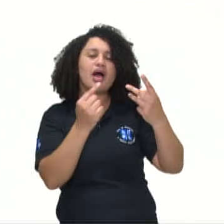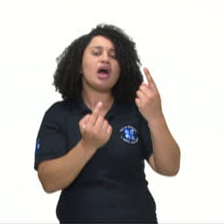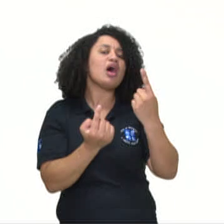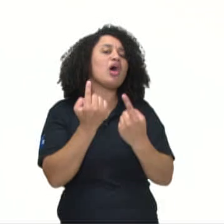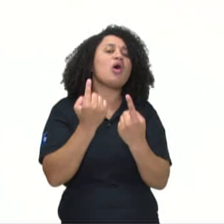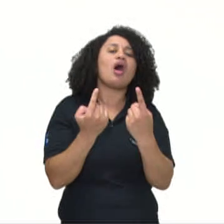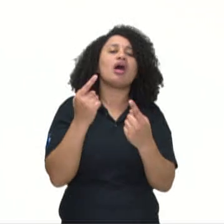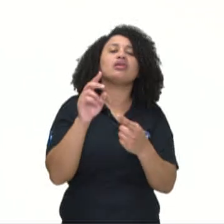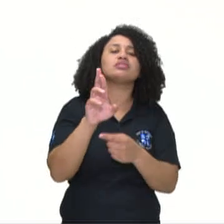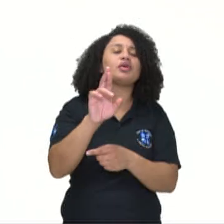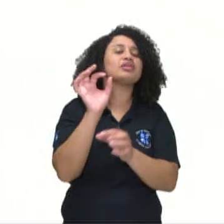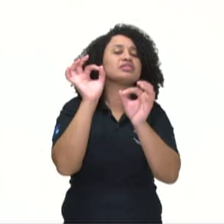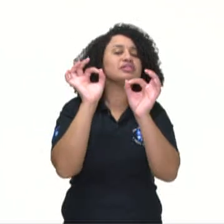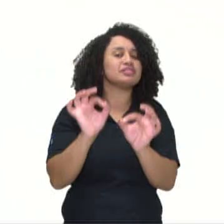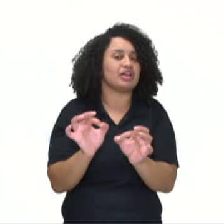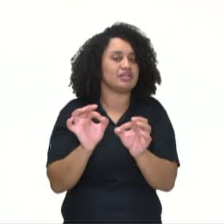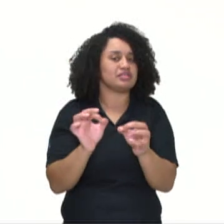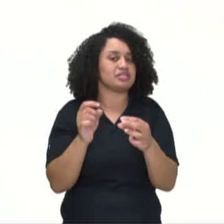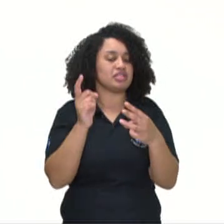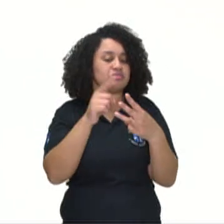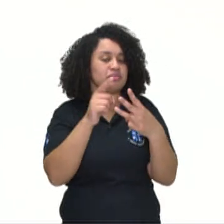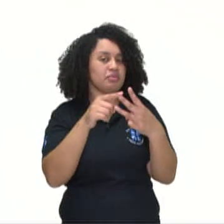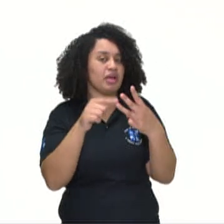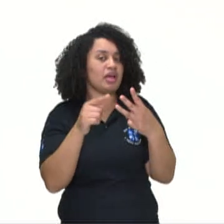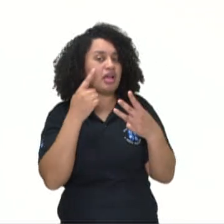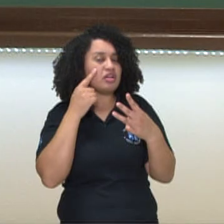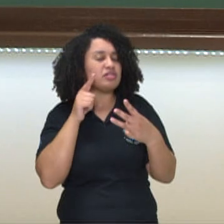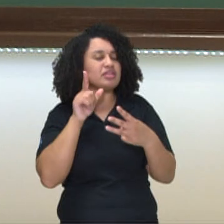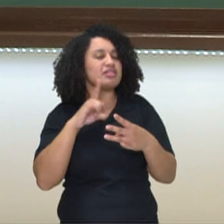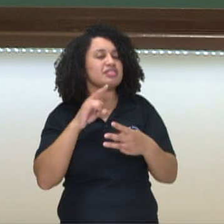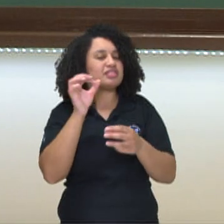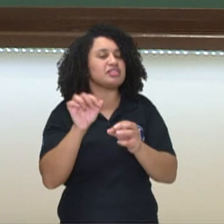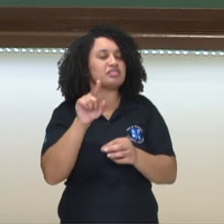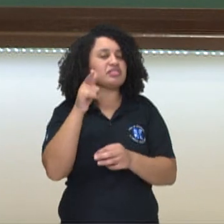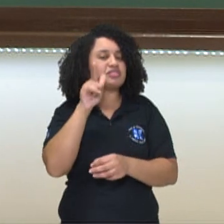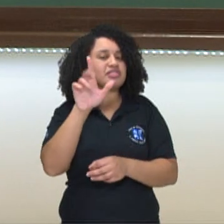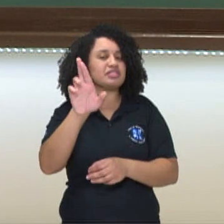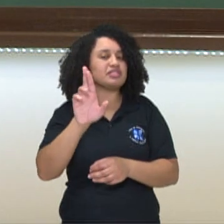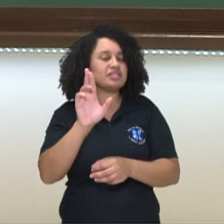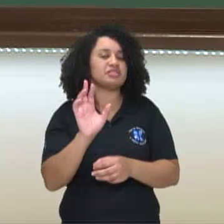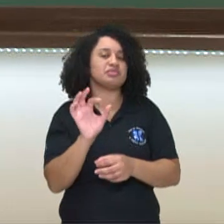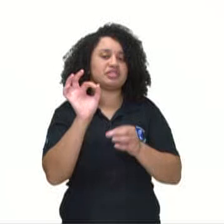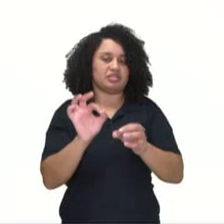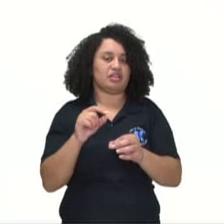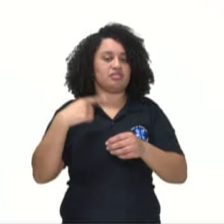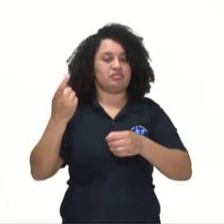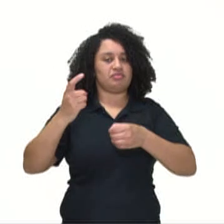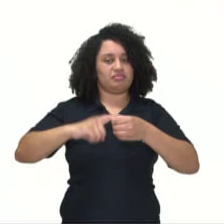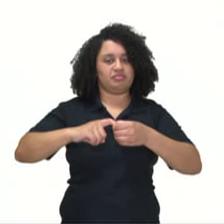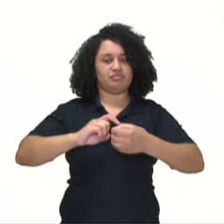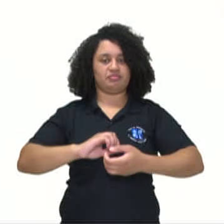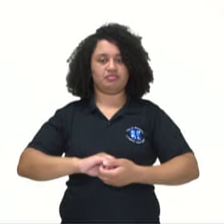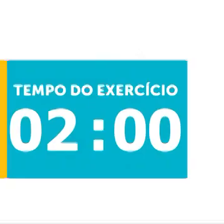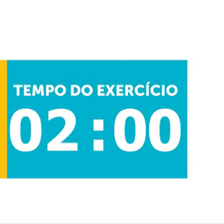C, a terceira Revolução Industrial? Quero ver, tenho certeza que vocês vão acertar. Volto já já.